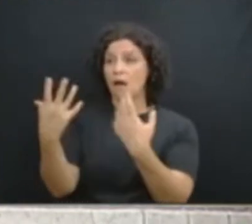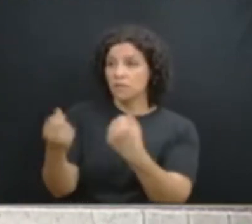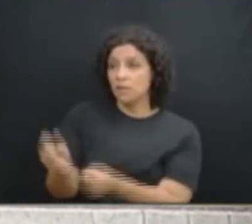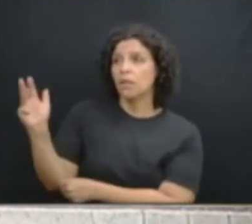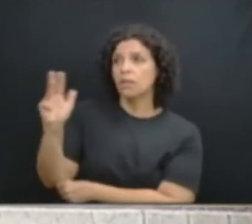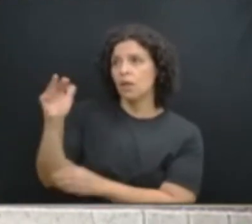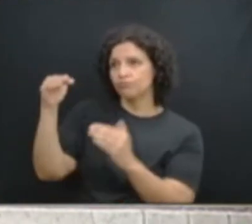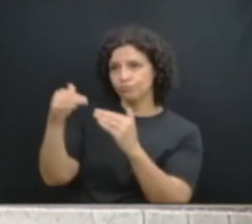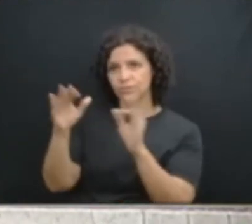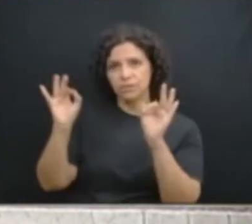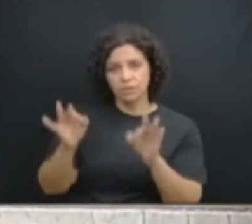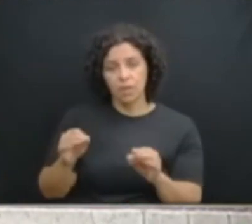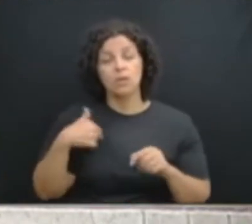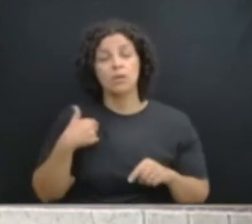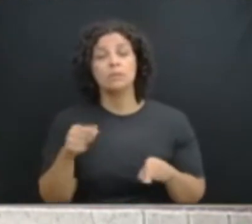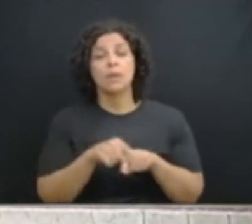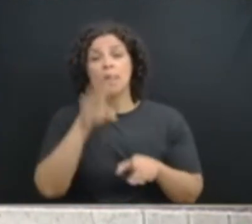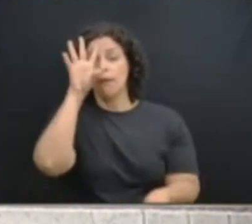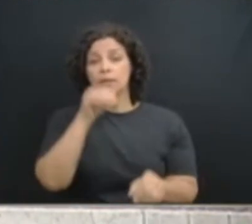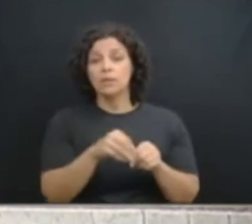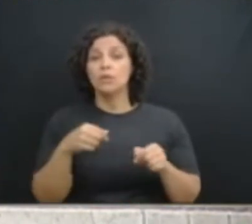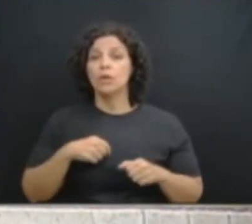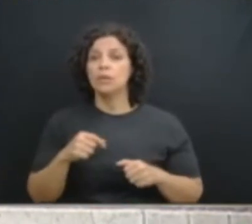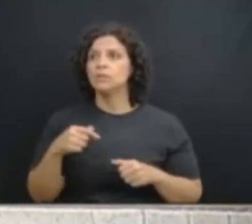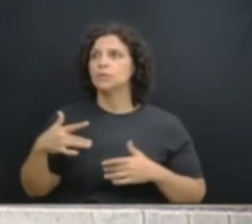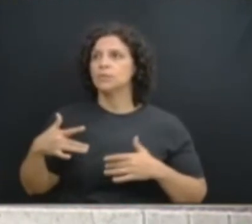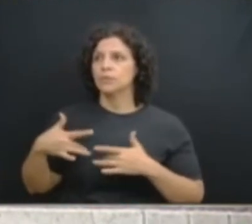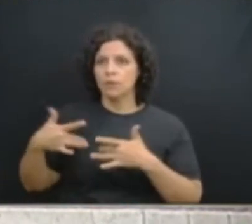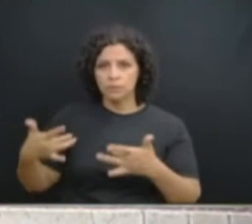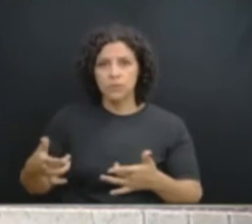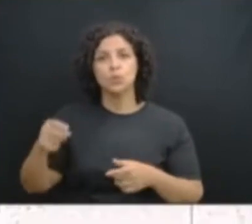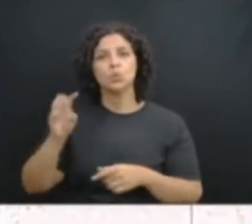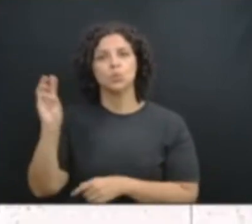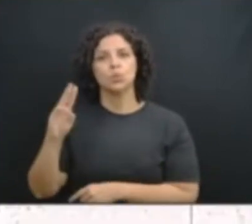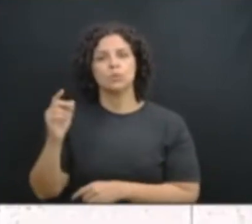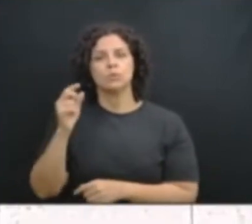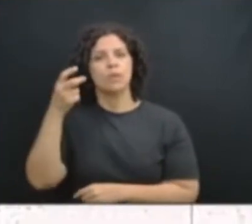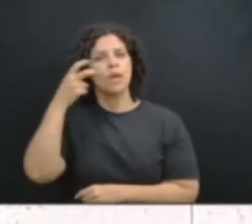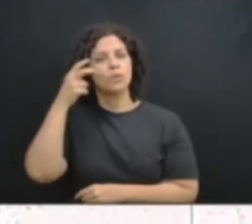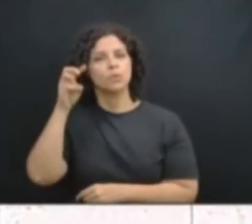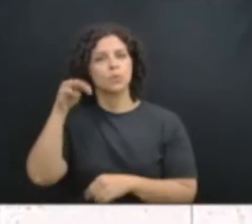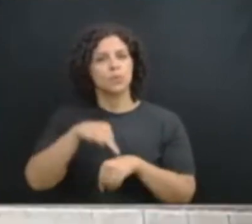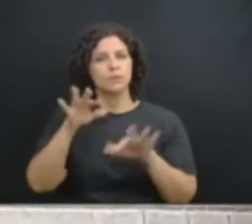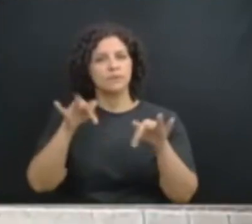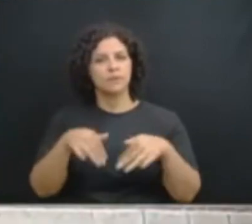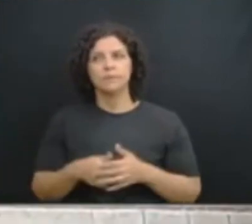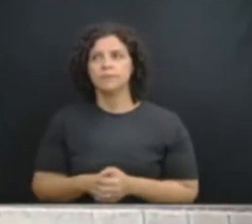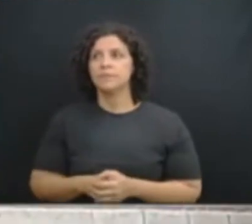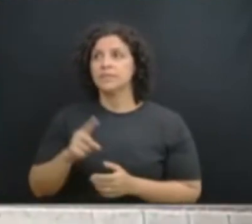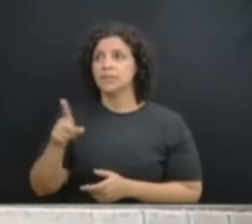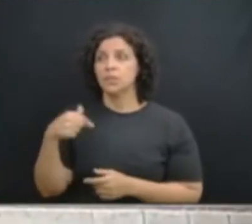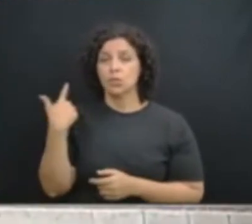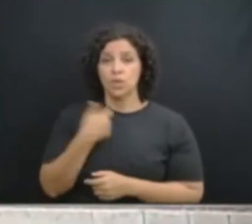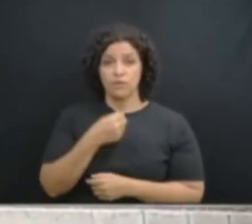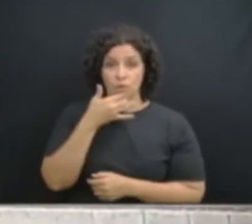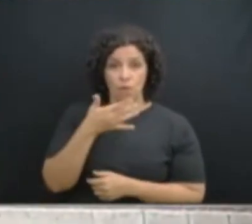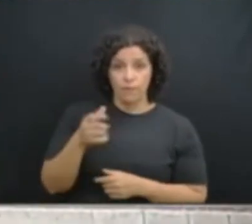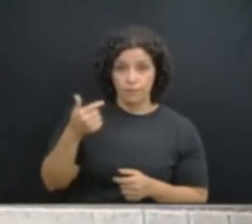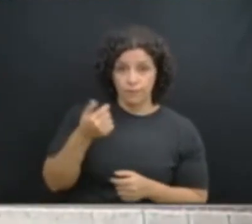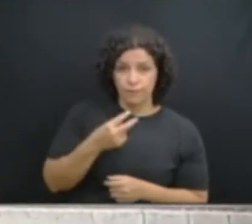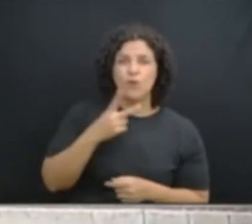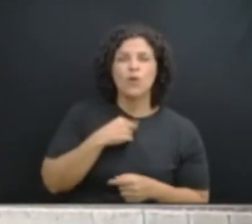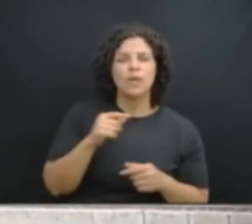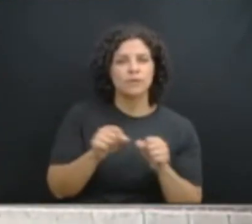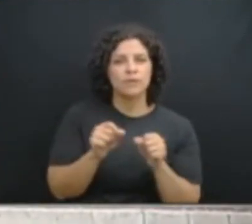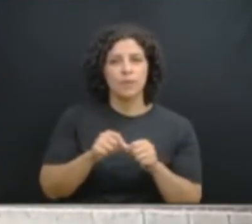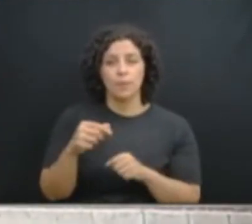esse entendimento. E tem que entender que está tendo boa vontade. Deputado Arilson, 1 minuto para concluir. Se não tivesse boa vontade, o presidente